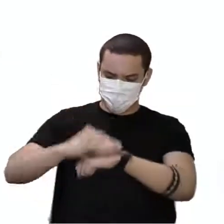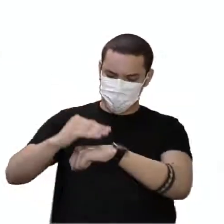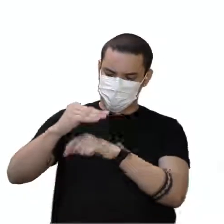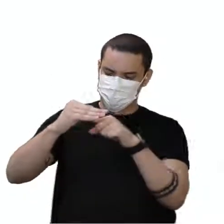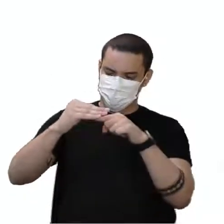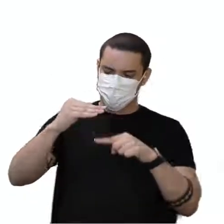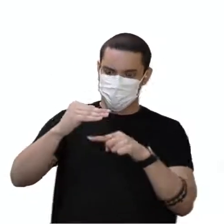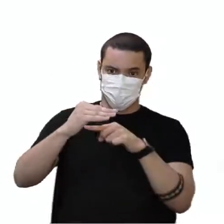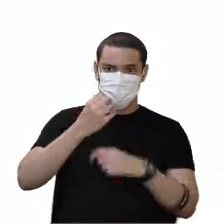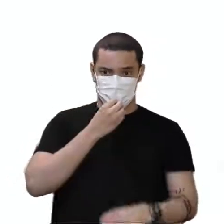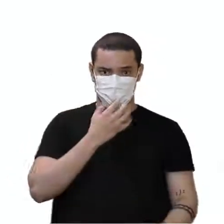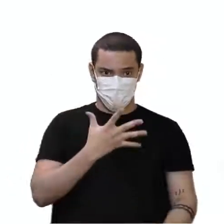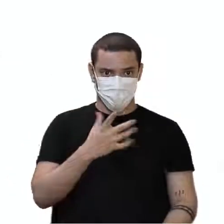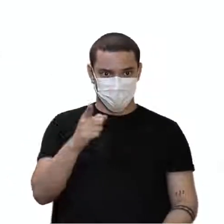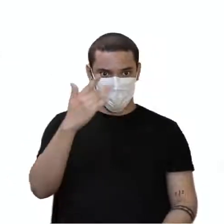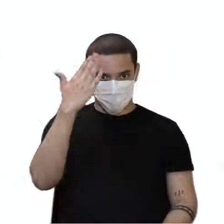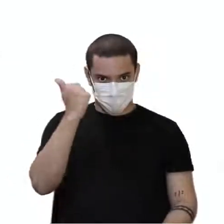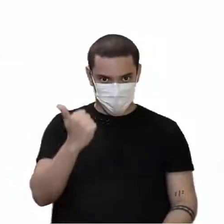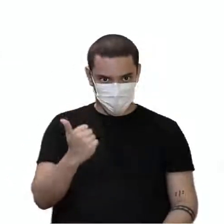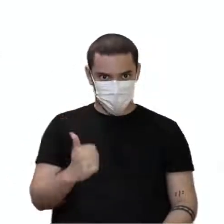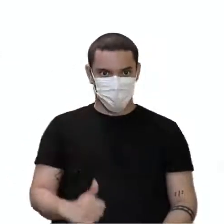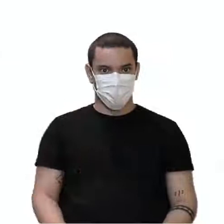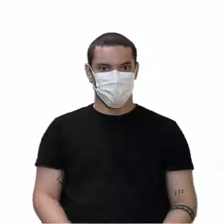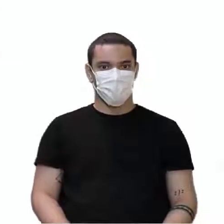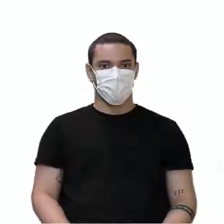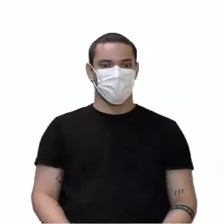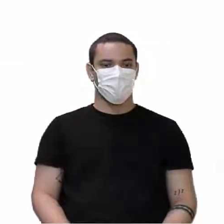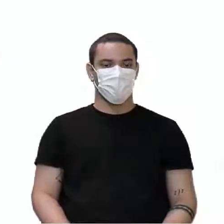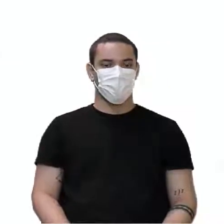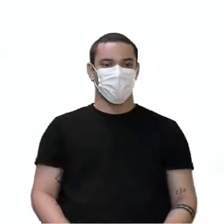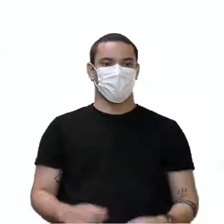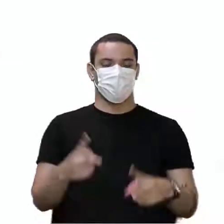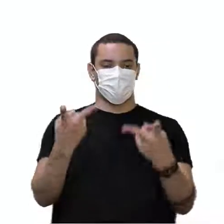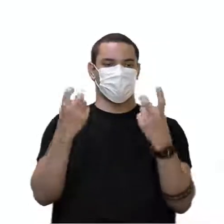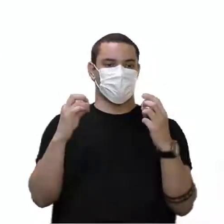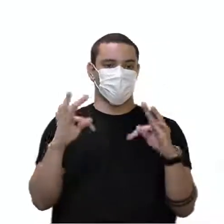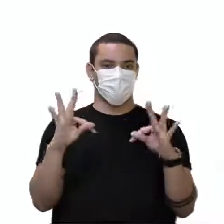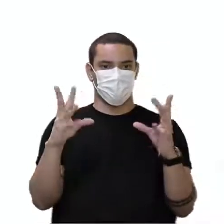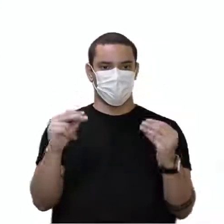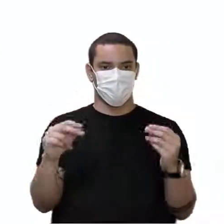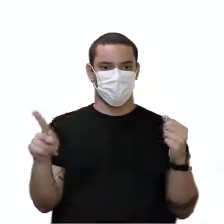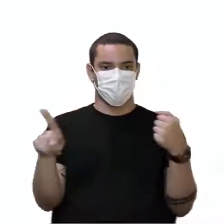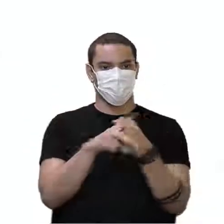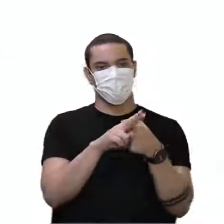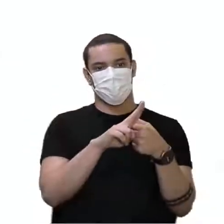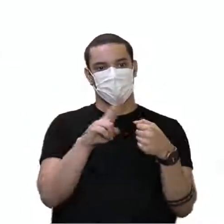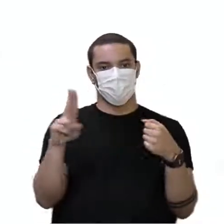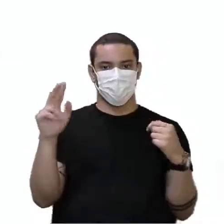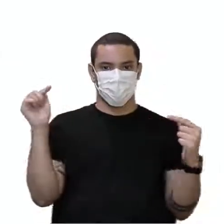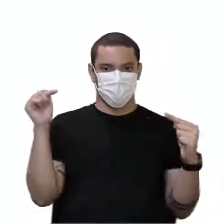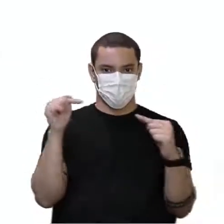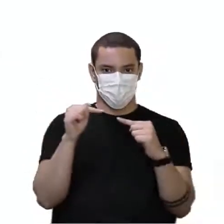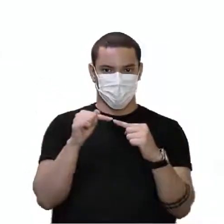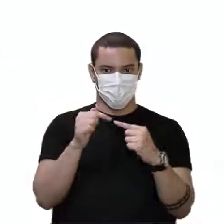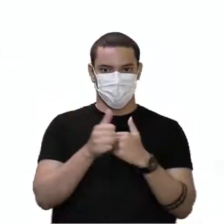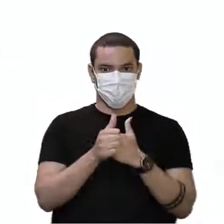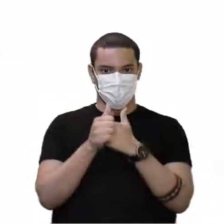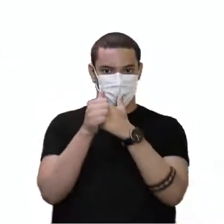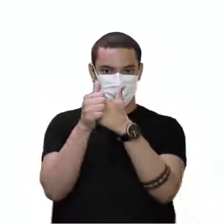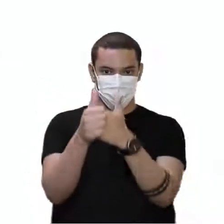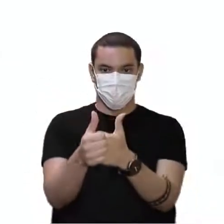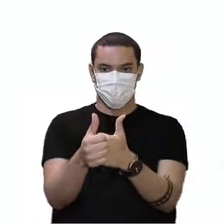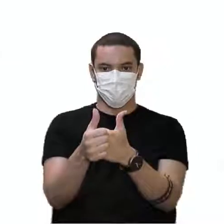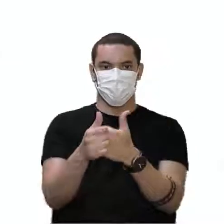né? Aqui tem a ver com eles e elas. Então perceba que todos os pronomes pessoais são they. Então, de acordo com o they, você